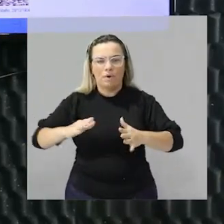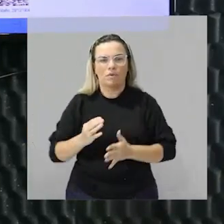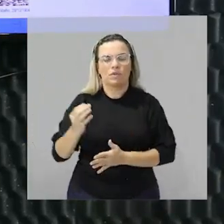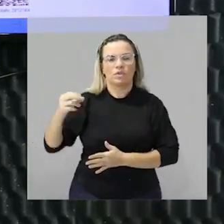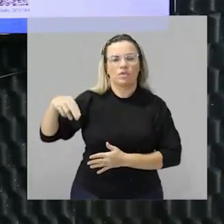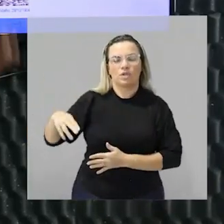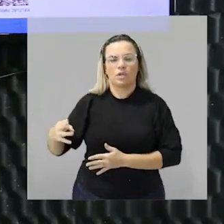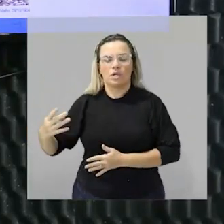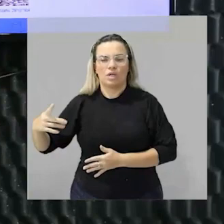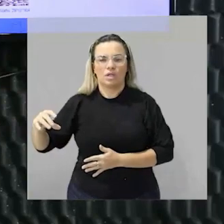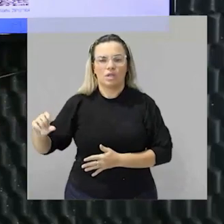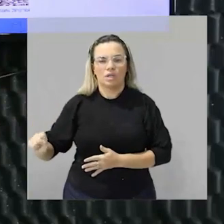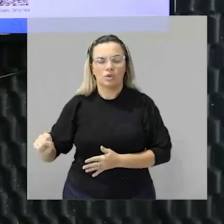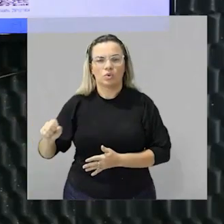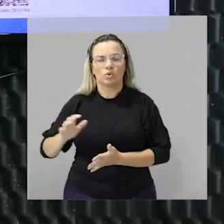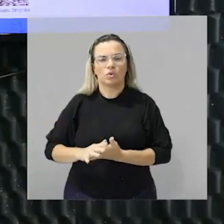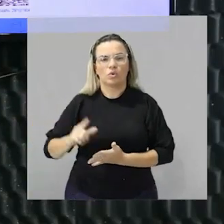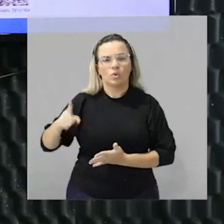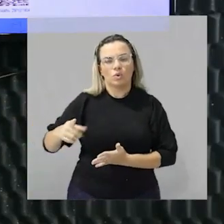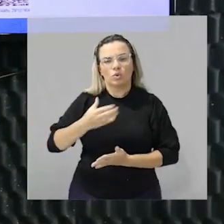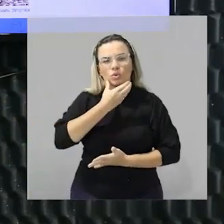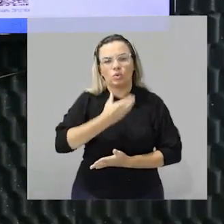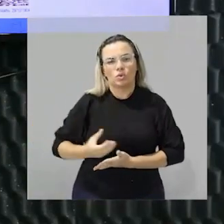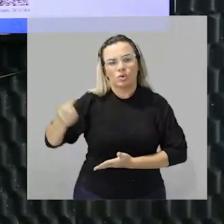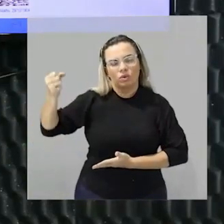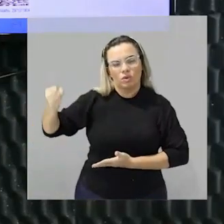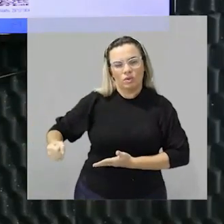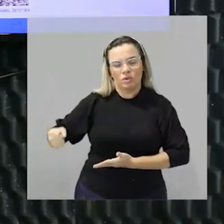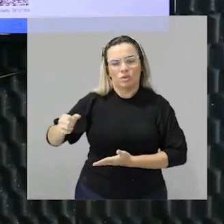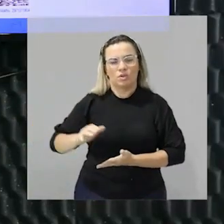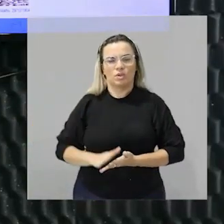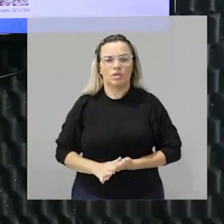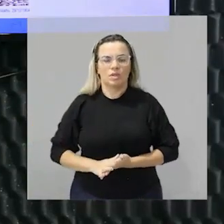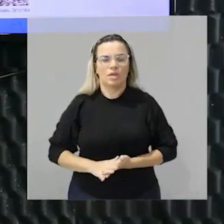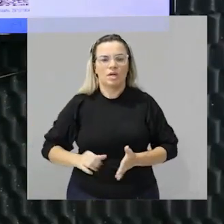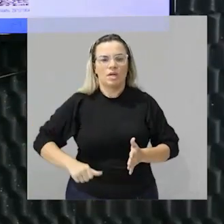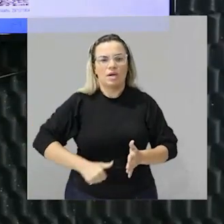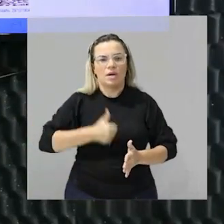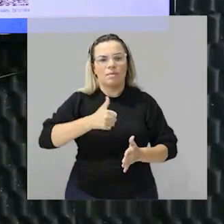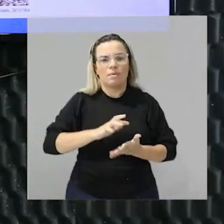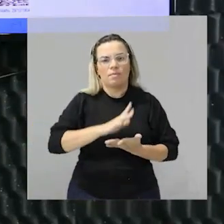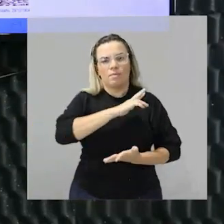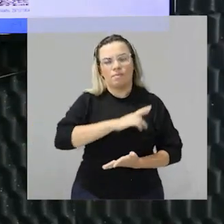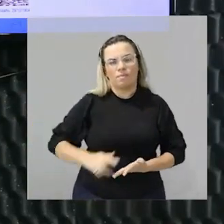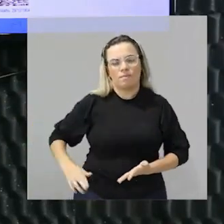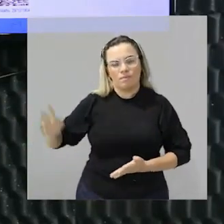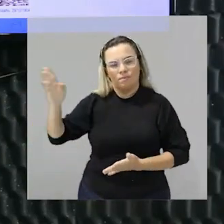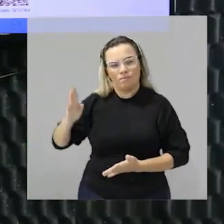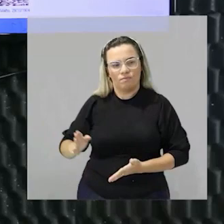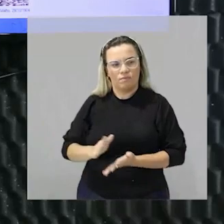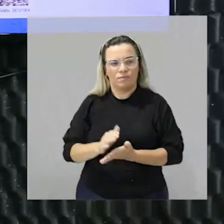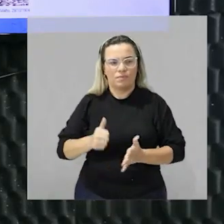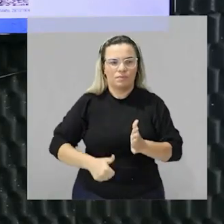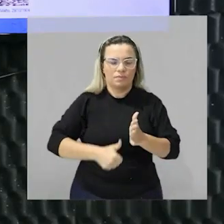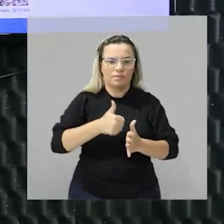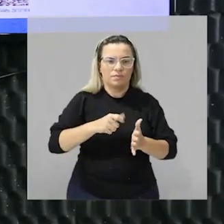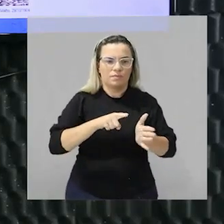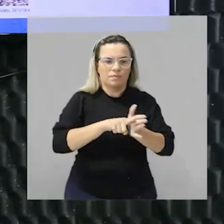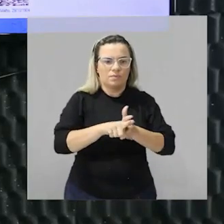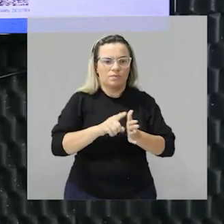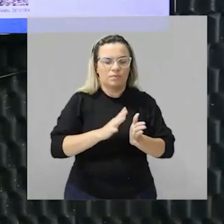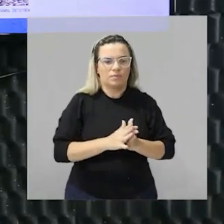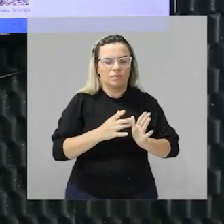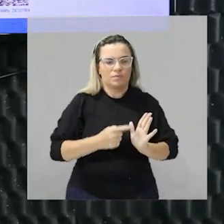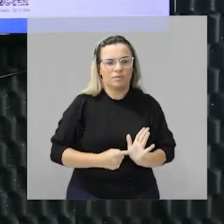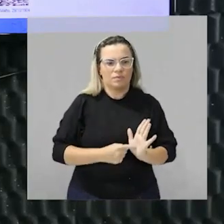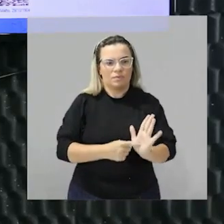contestado, tenentismo, a chamada Primeira República Brasileira. E a primeira questão que nós temos